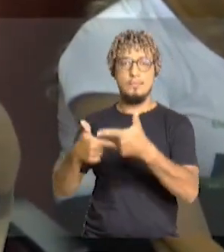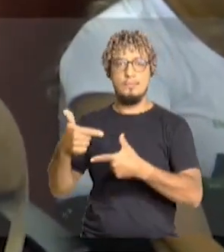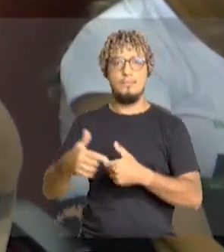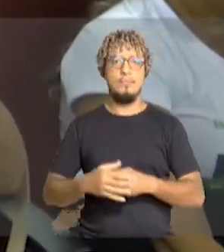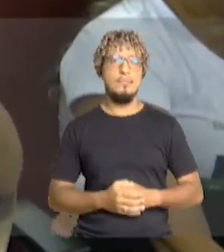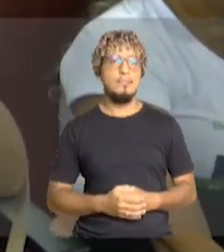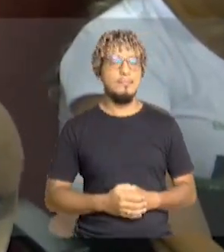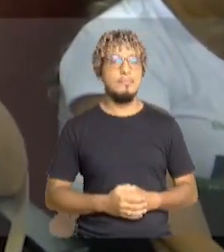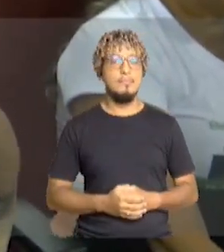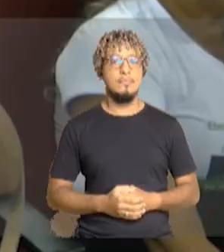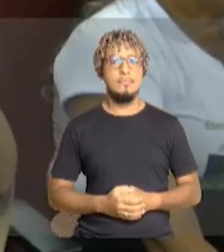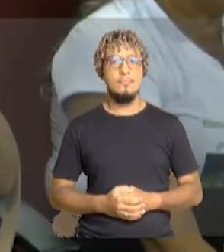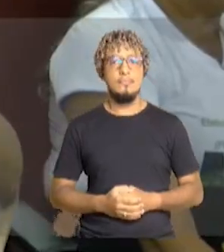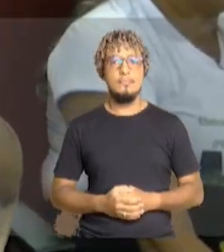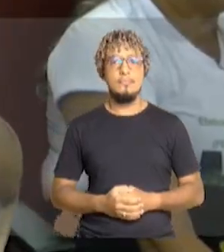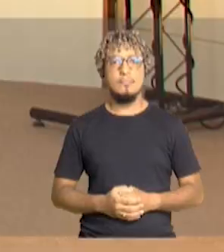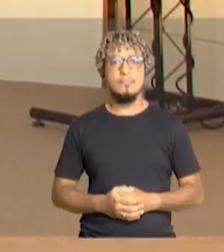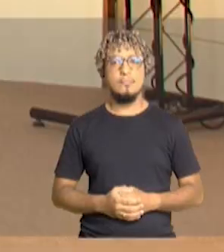saúde